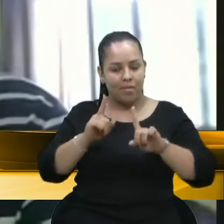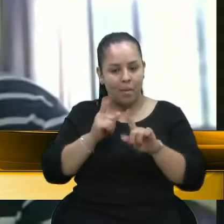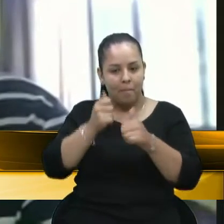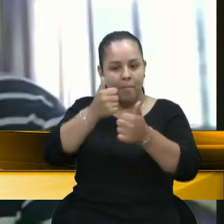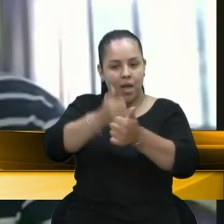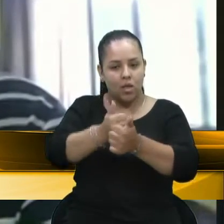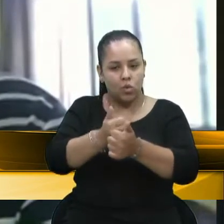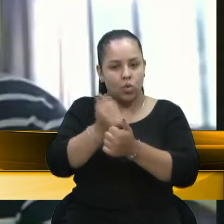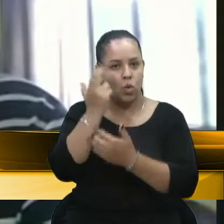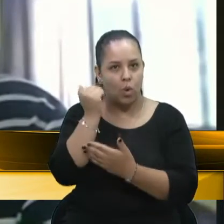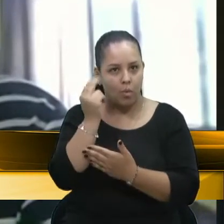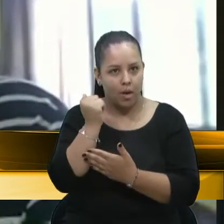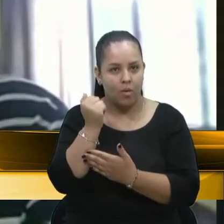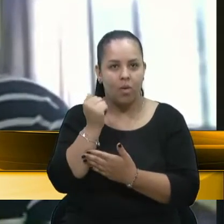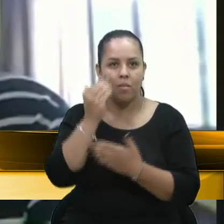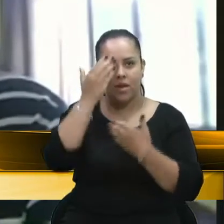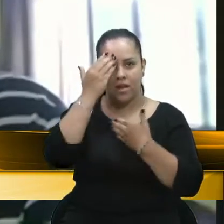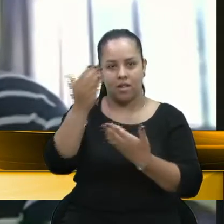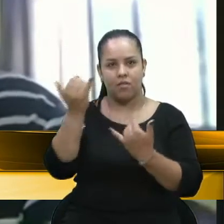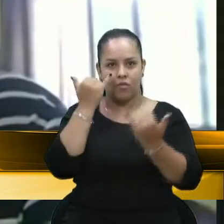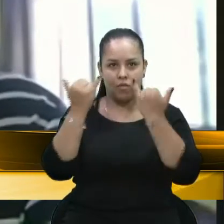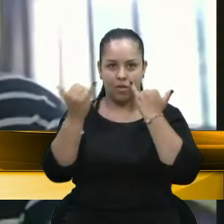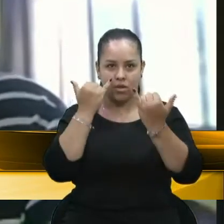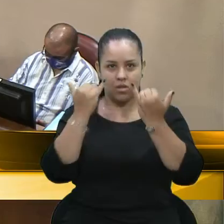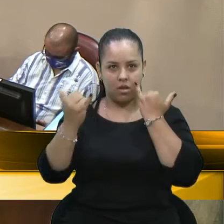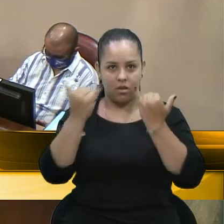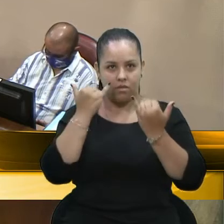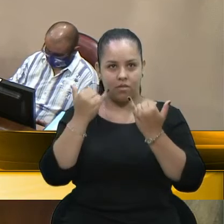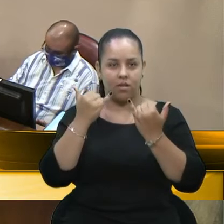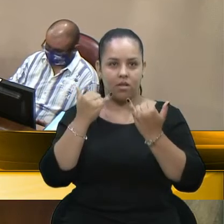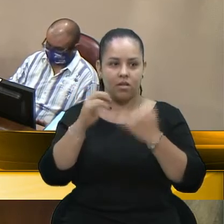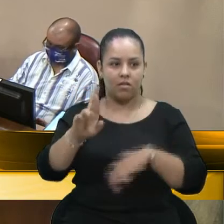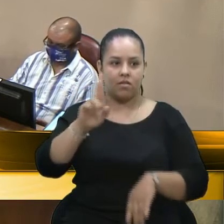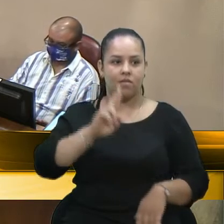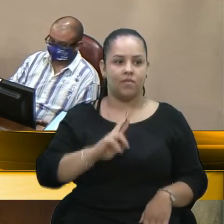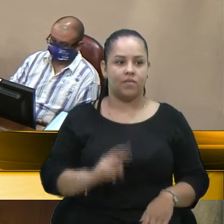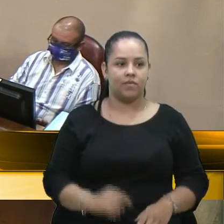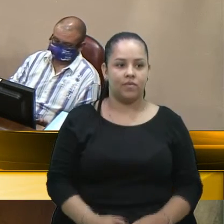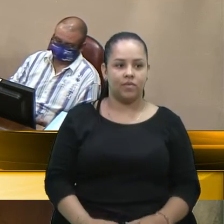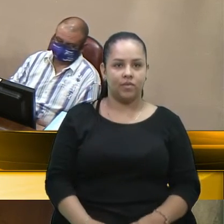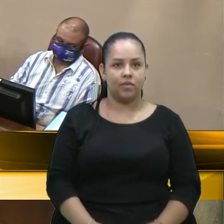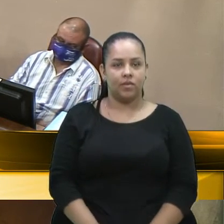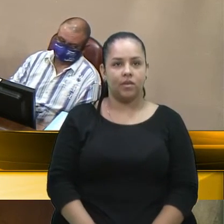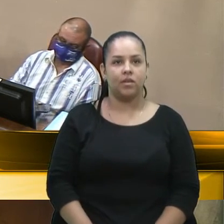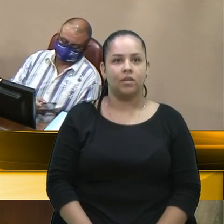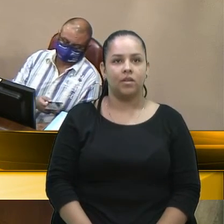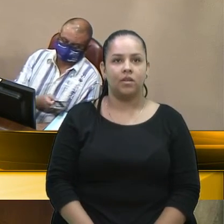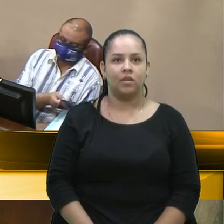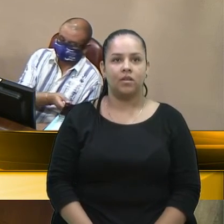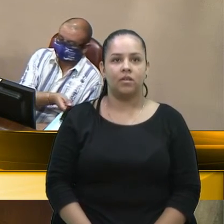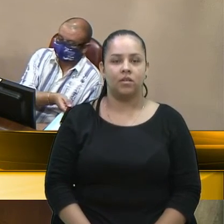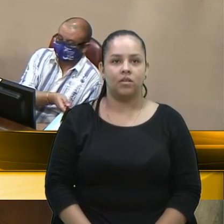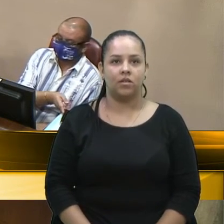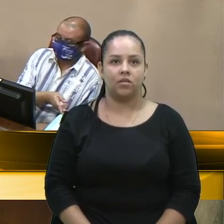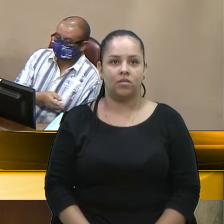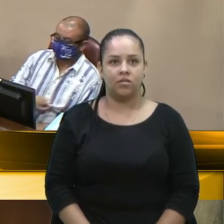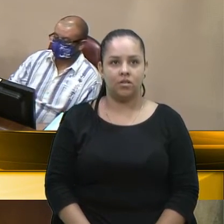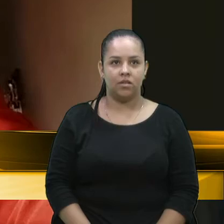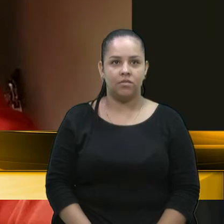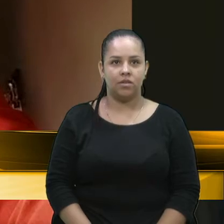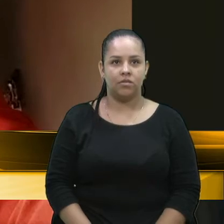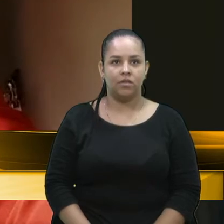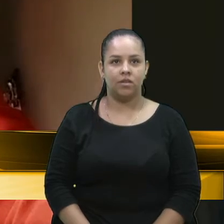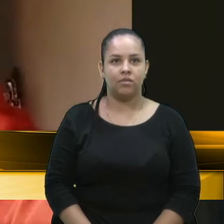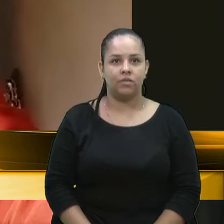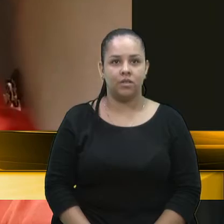atenção e pelas respostas, vereadora Marisol. Boa noite, vereadora. Por favor, vereadora Tatiane. Então,